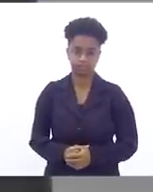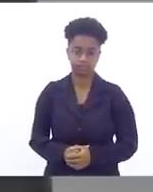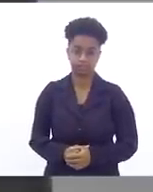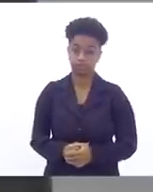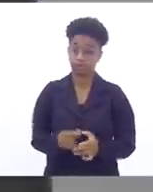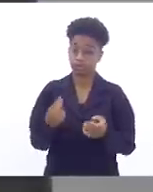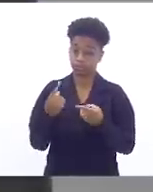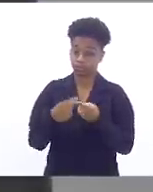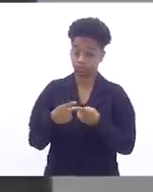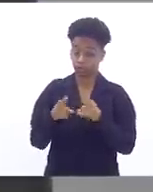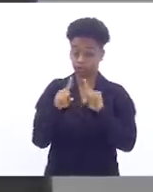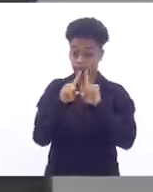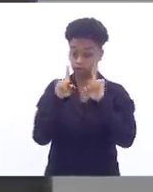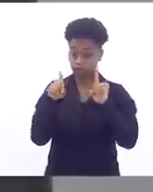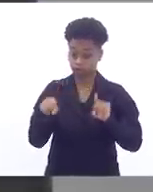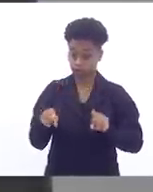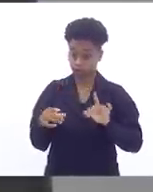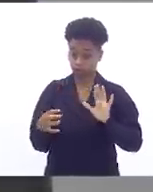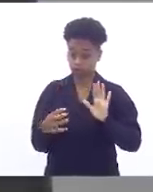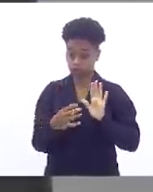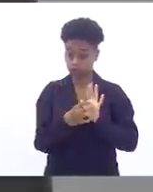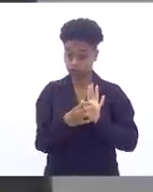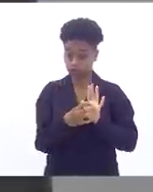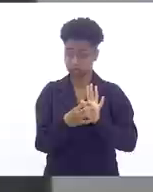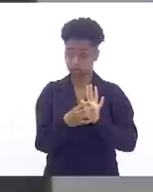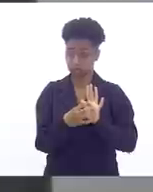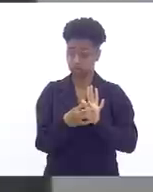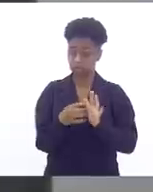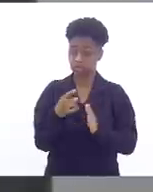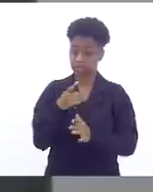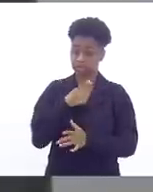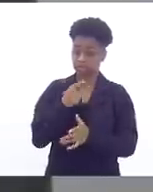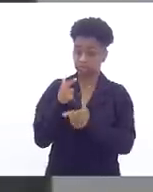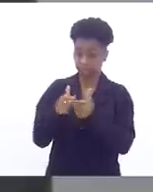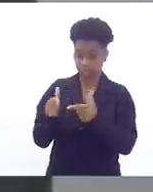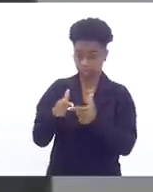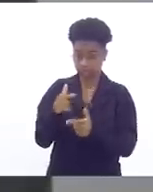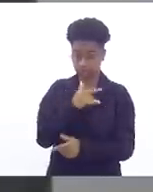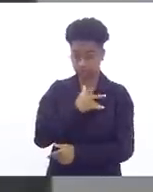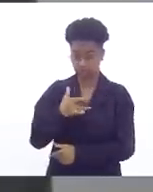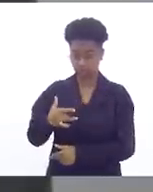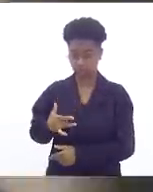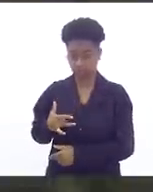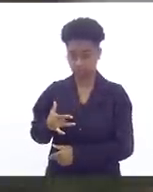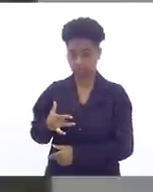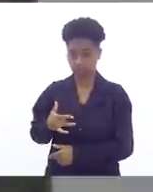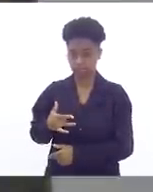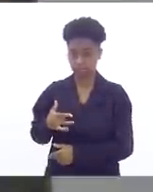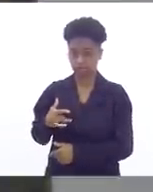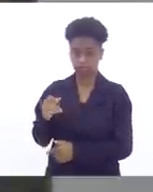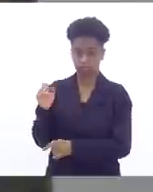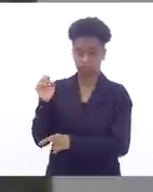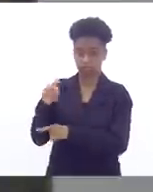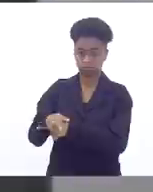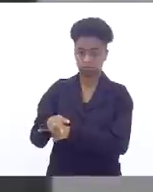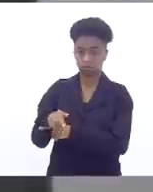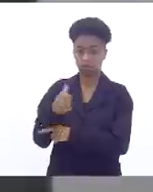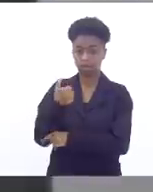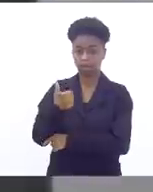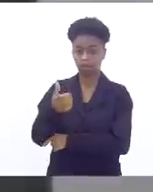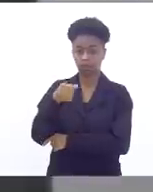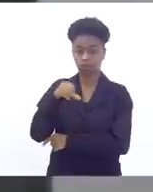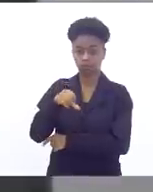os servidores eh com problemas de saúde que ingressaram em